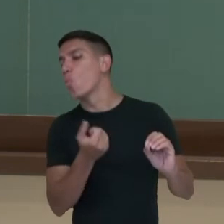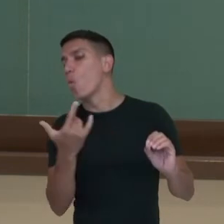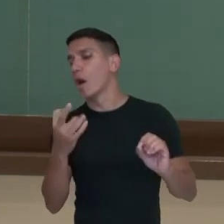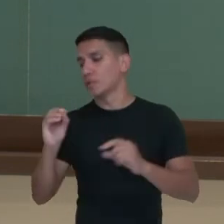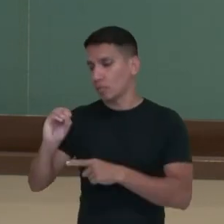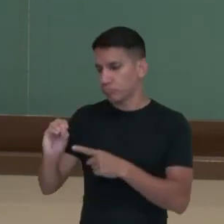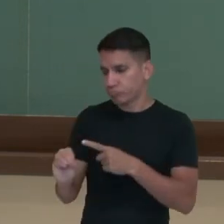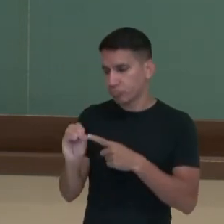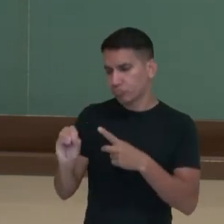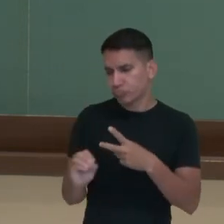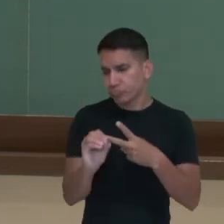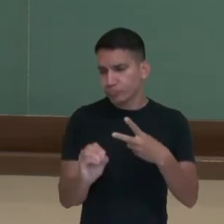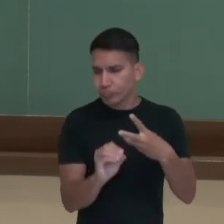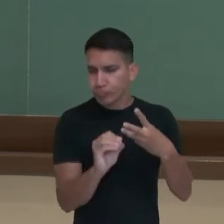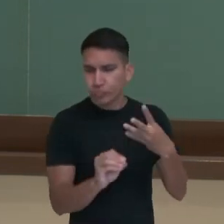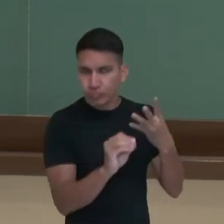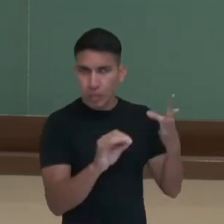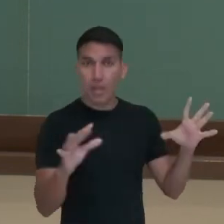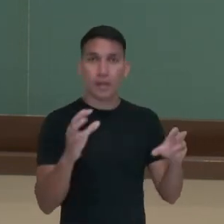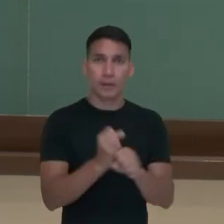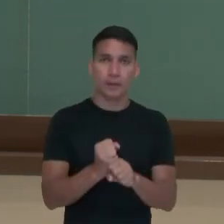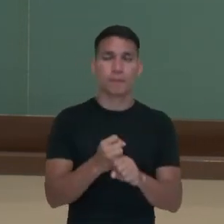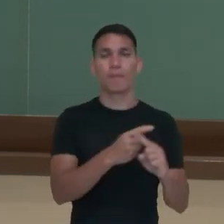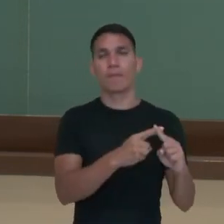a vírgula andou. Nesse caso, 9. Então,